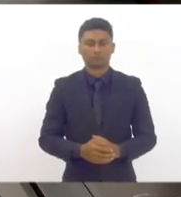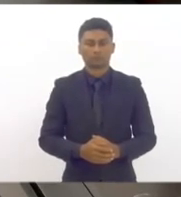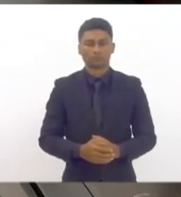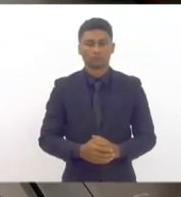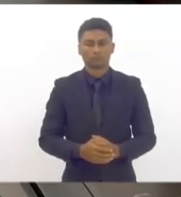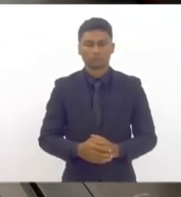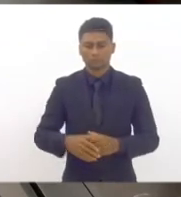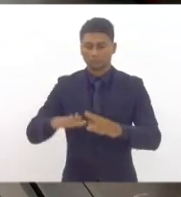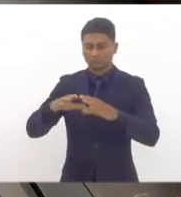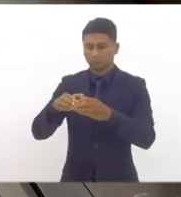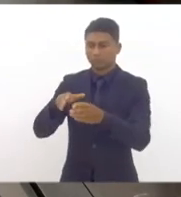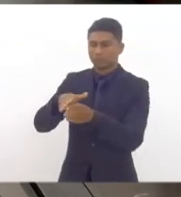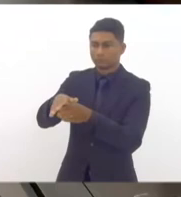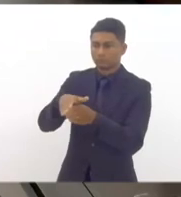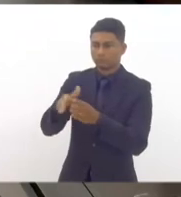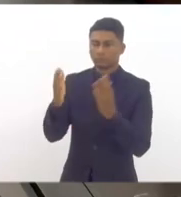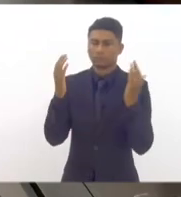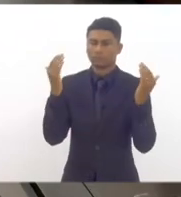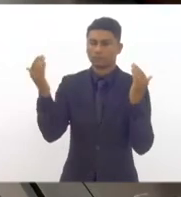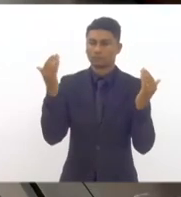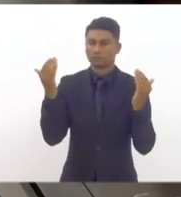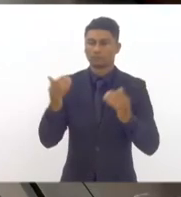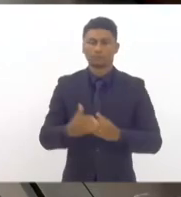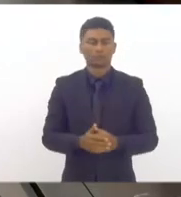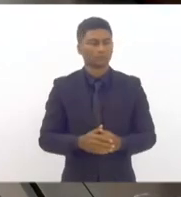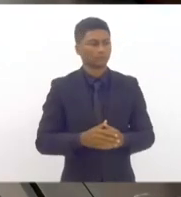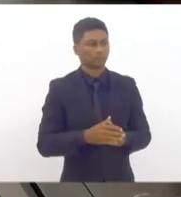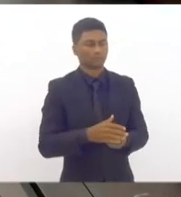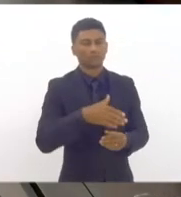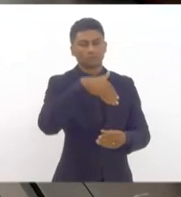Conselho Regional de Psicologia. Vota em Felipe.